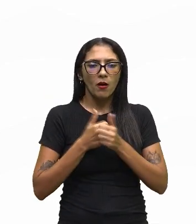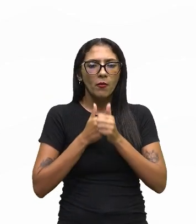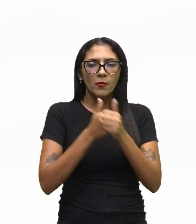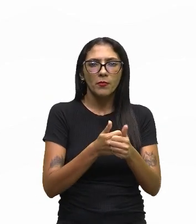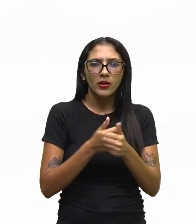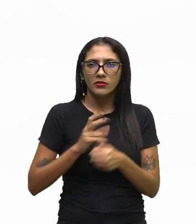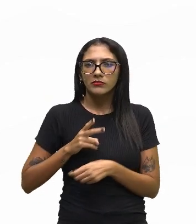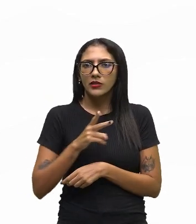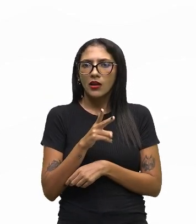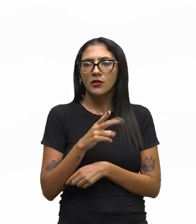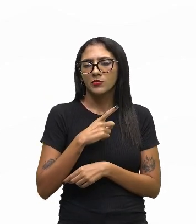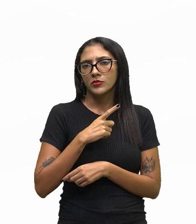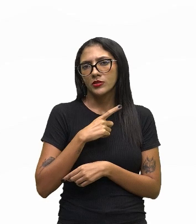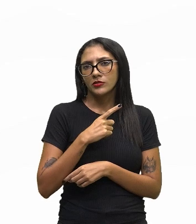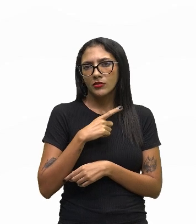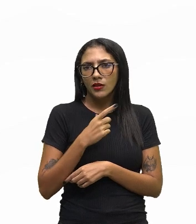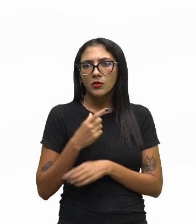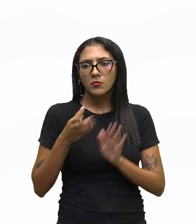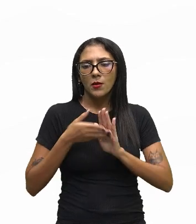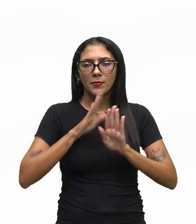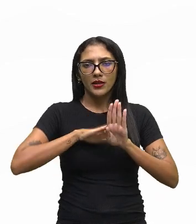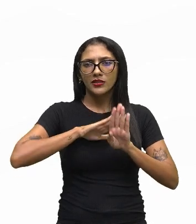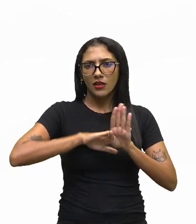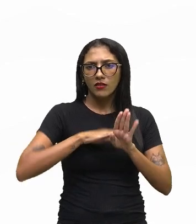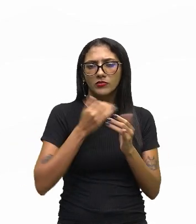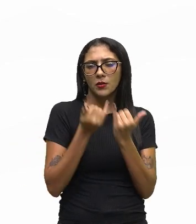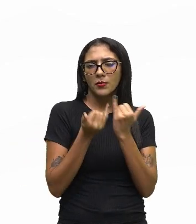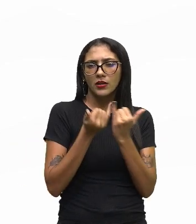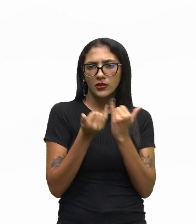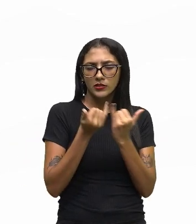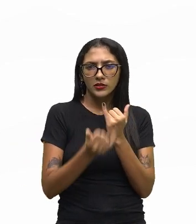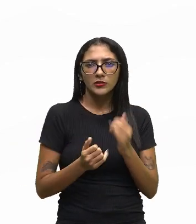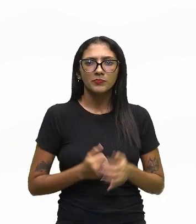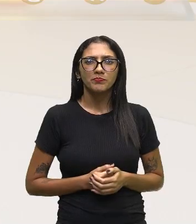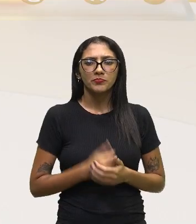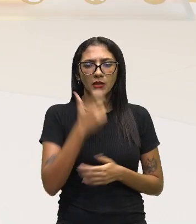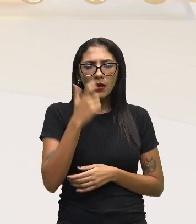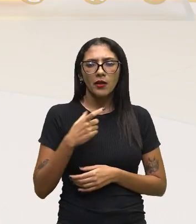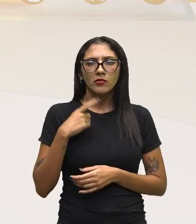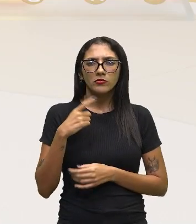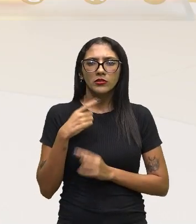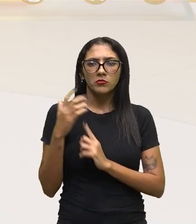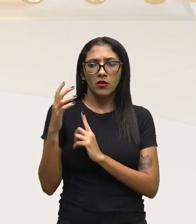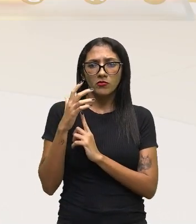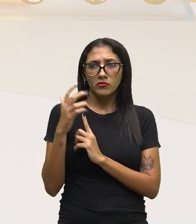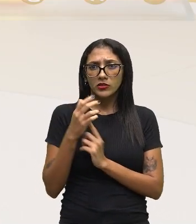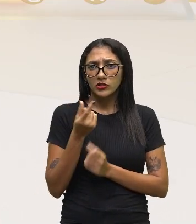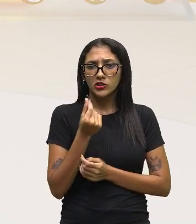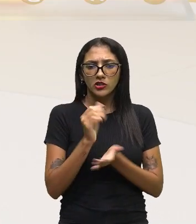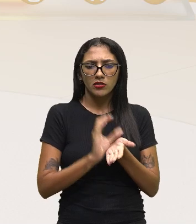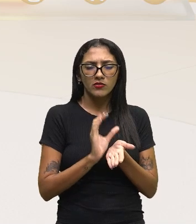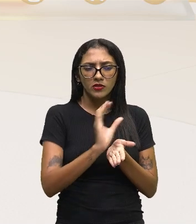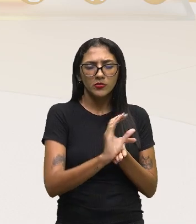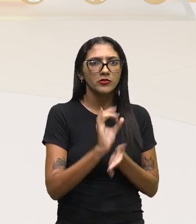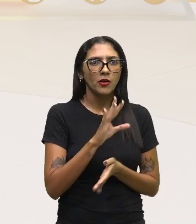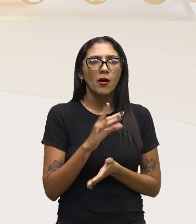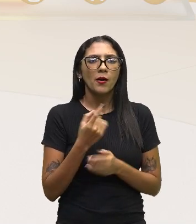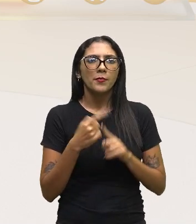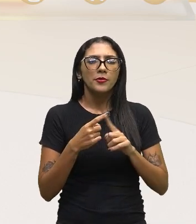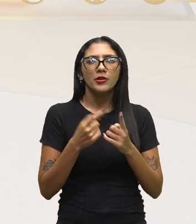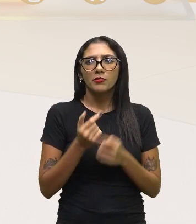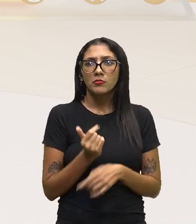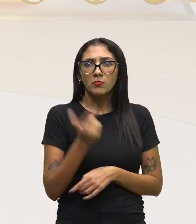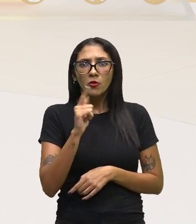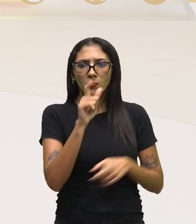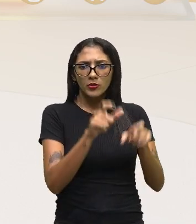gente já conhece essa expressão, ou seja, você vai fazer uma coisa, você vai fazer um investimento só porque outras